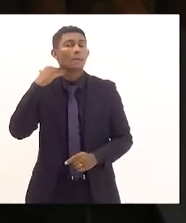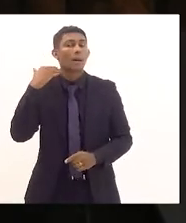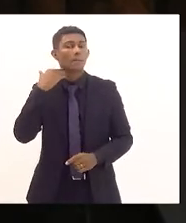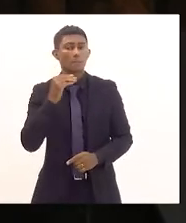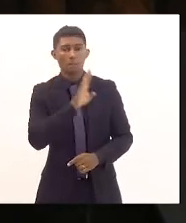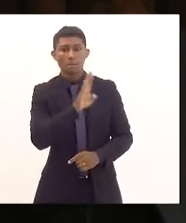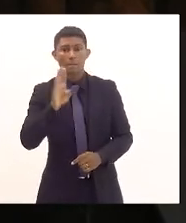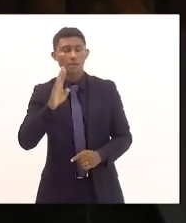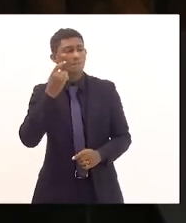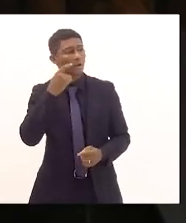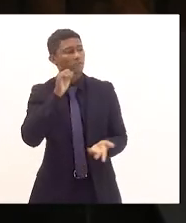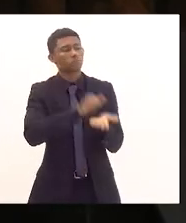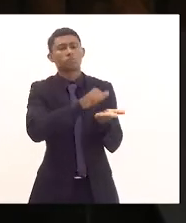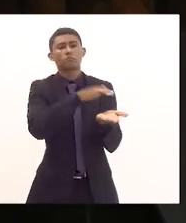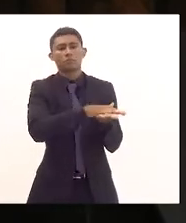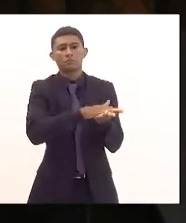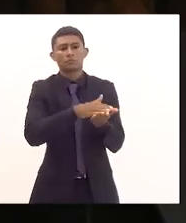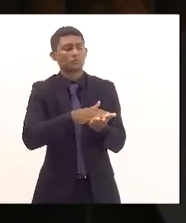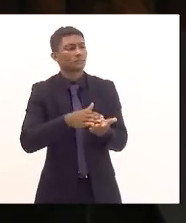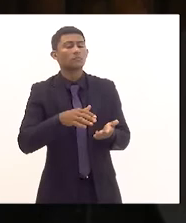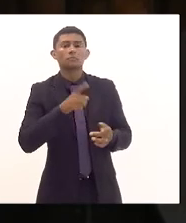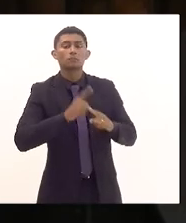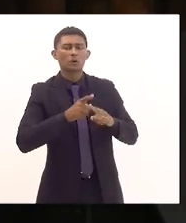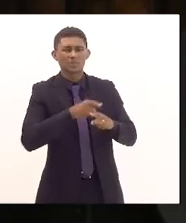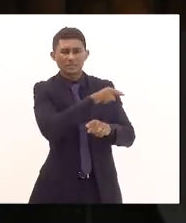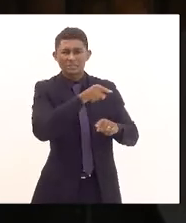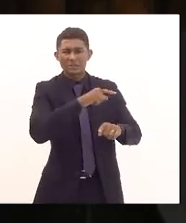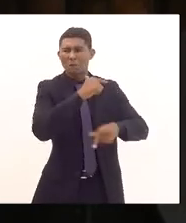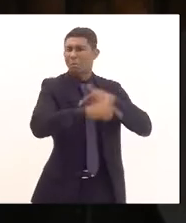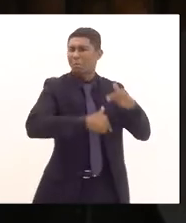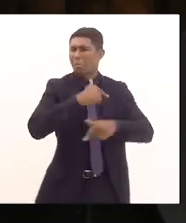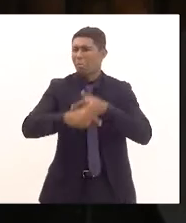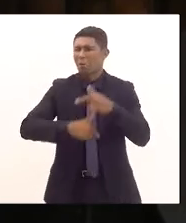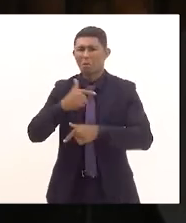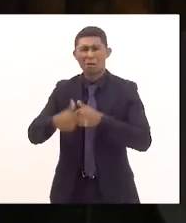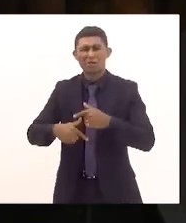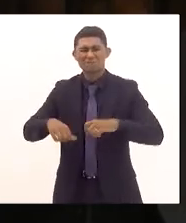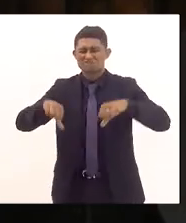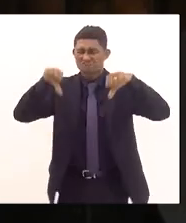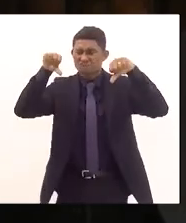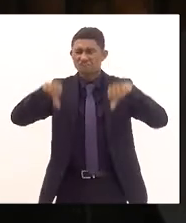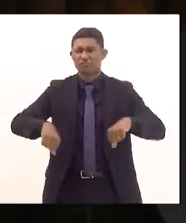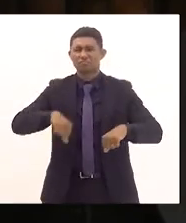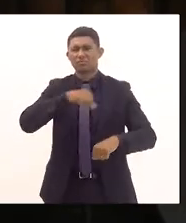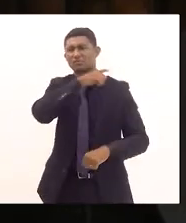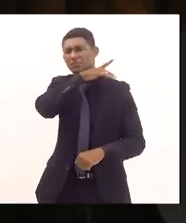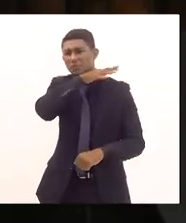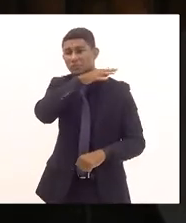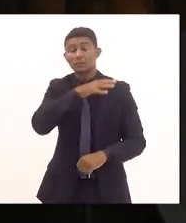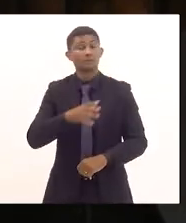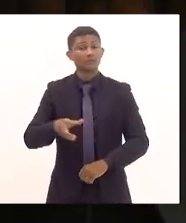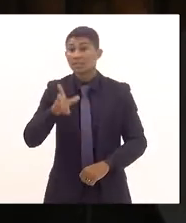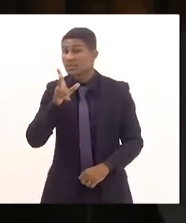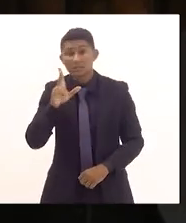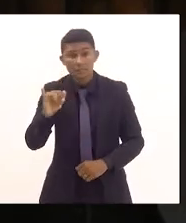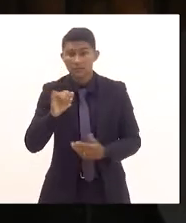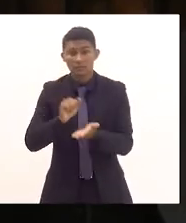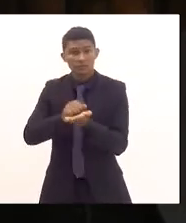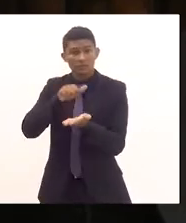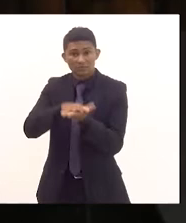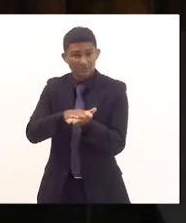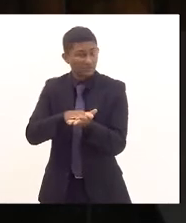descumprimento do contrato por quê e péssimos serviços prestados à rede Municipal de Educação e se isso não fosse o